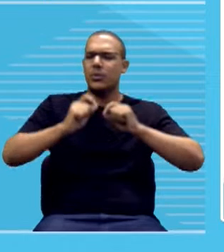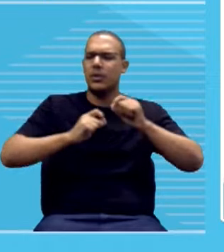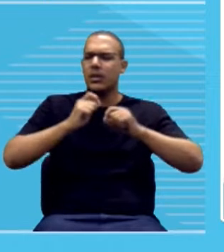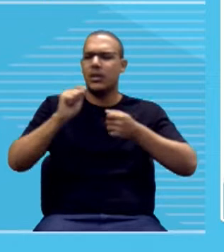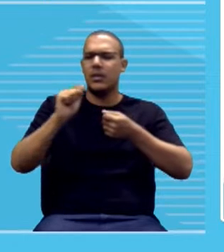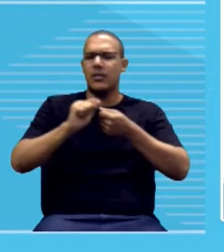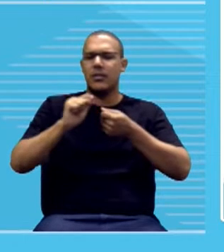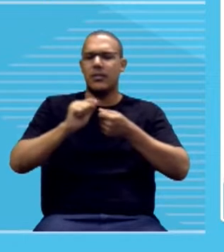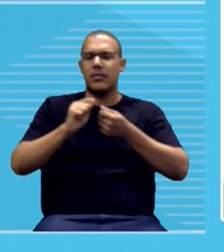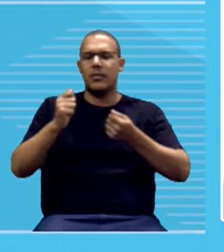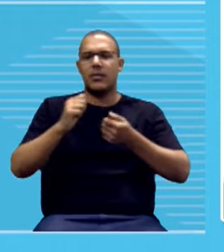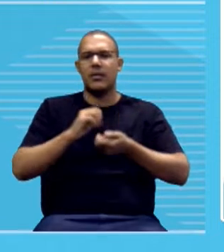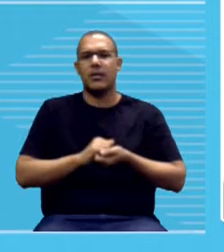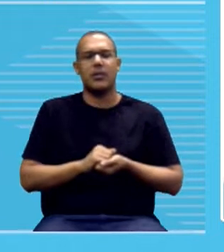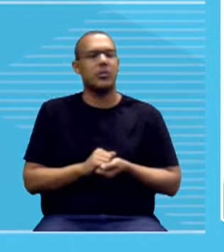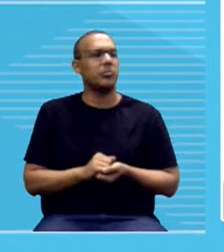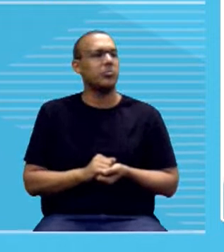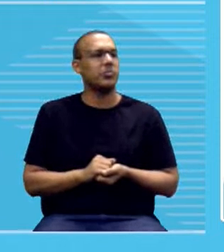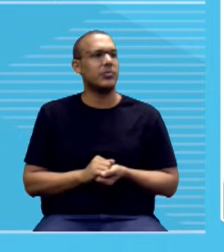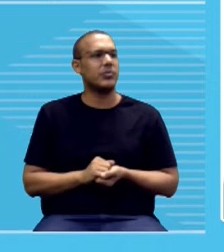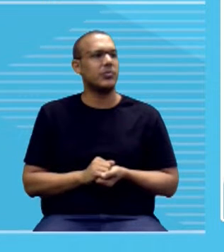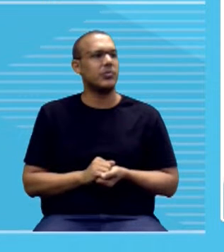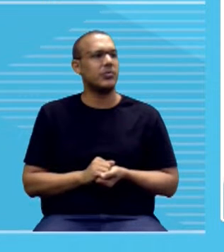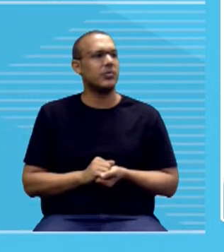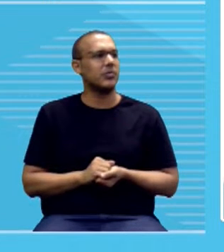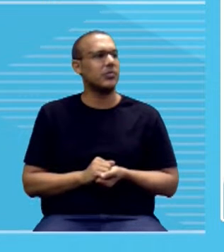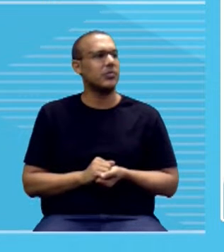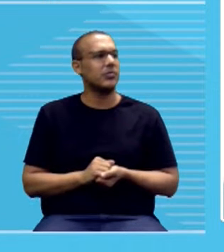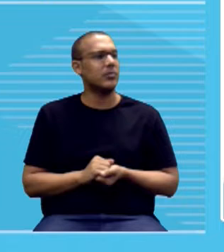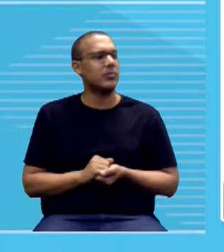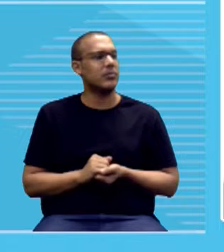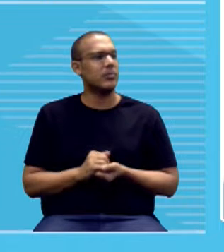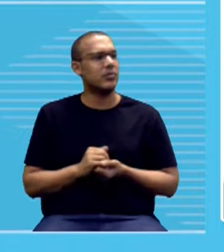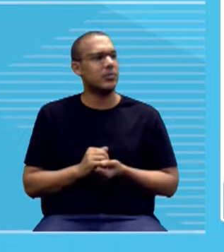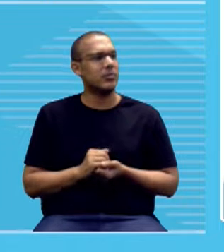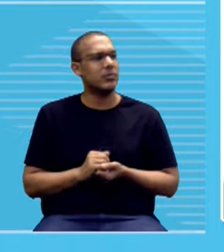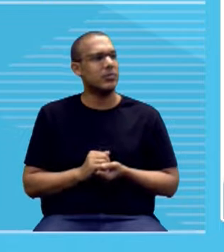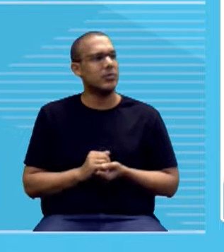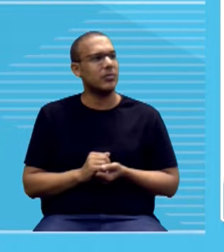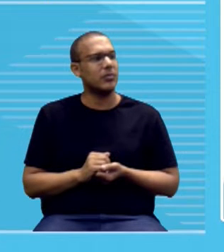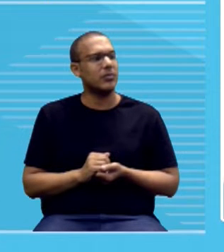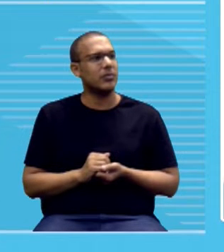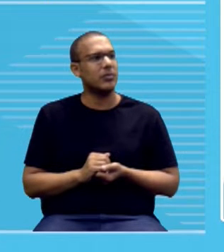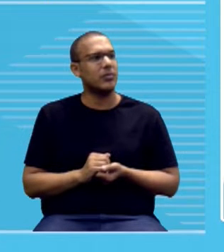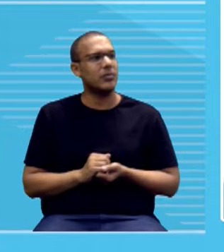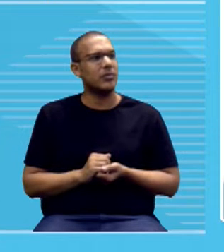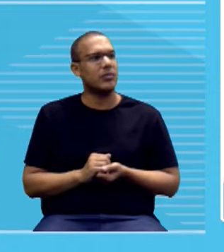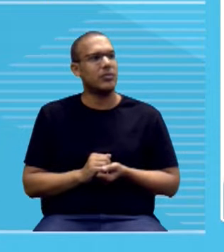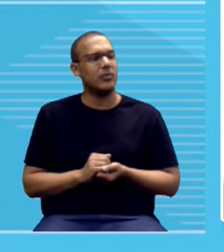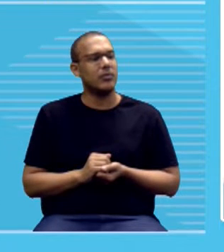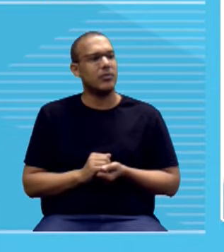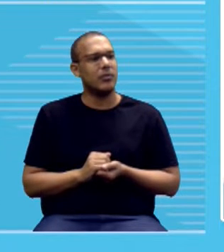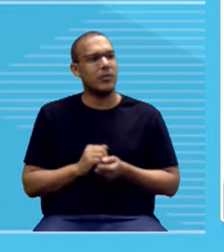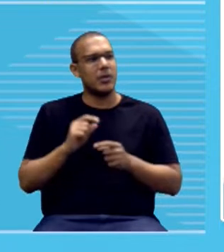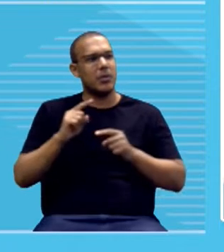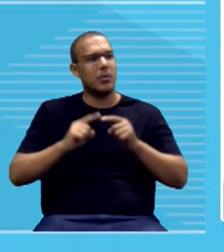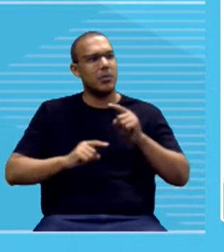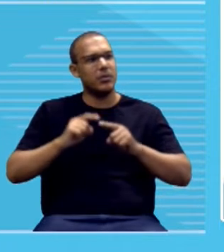O engenheiro explica que a fissão do urânio 235, o grafite é um material extremamente